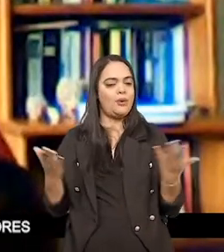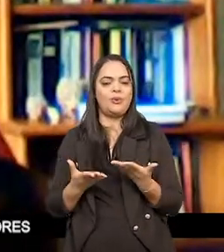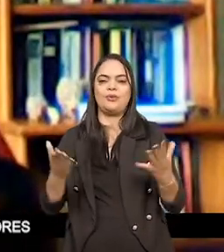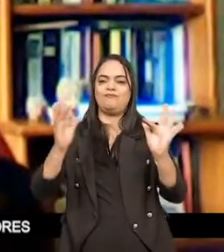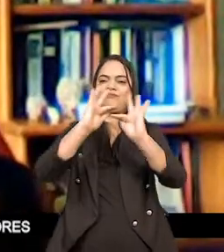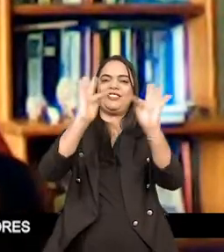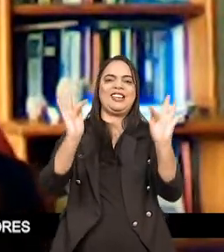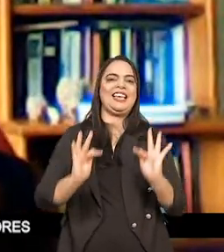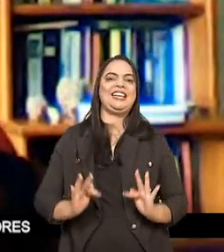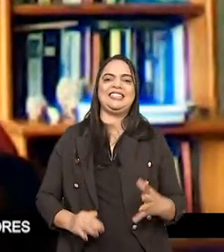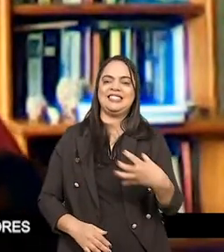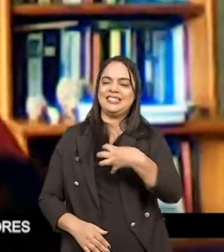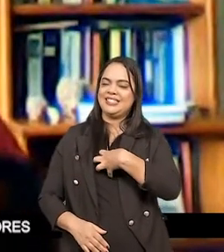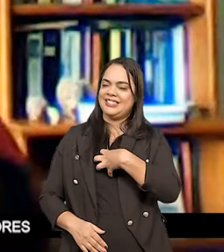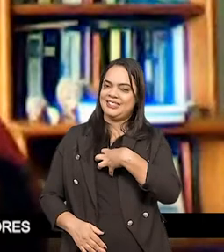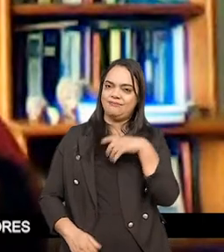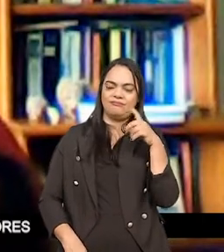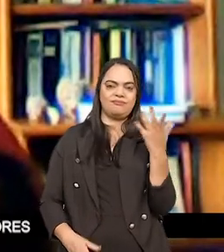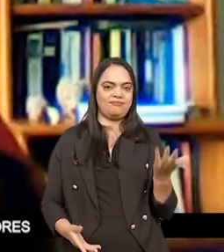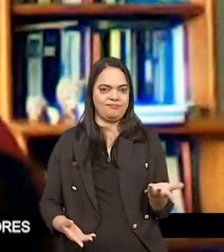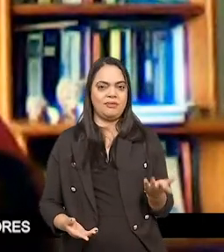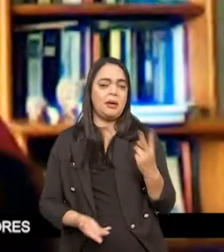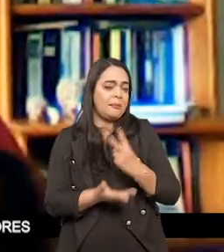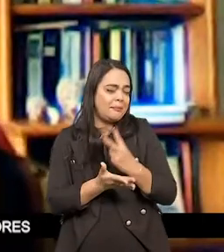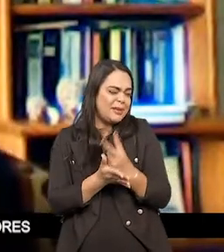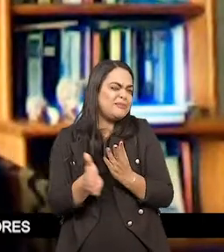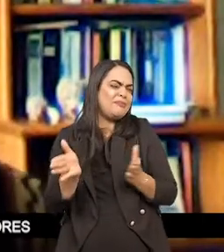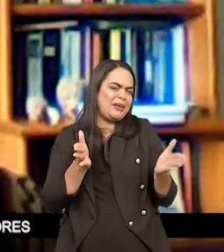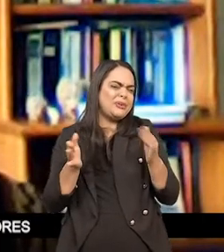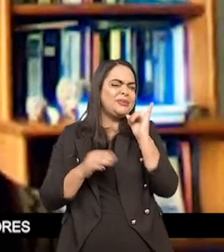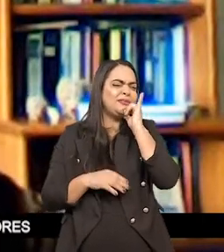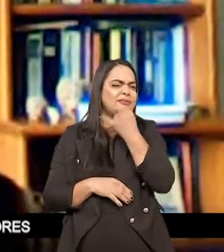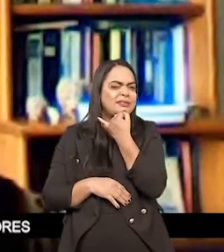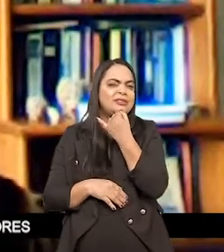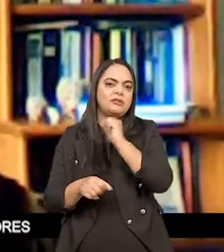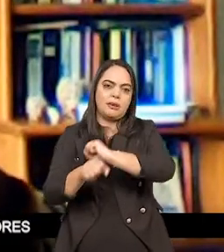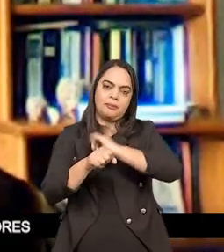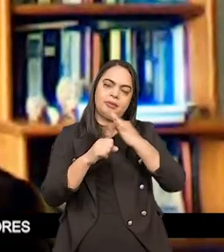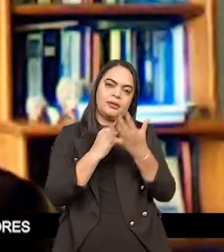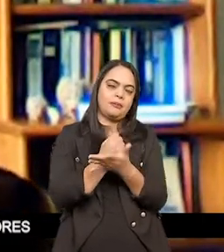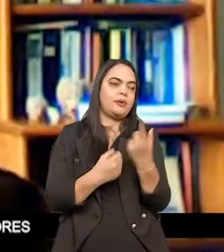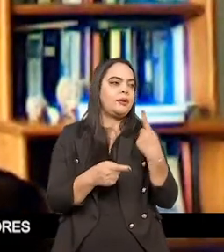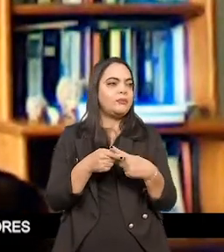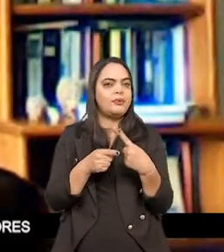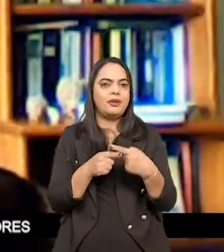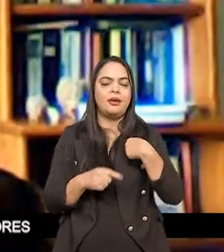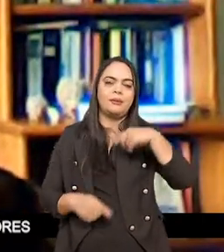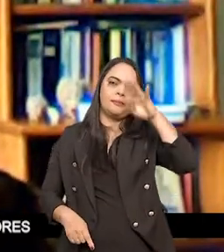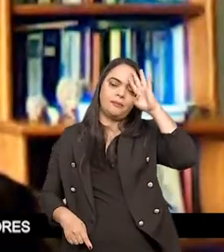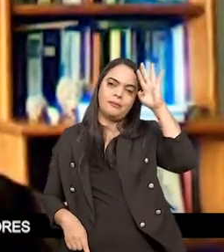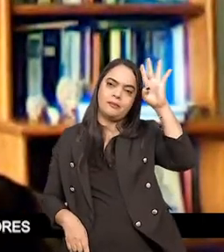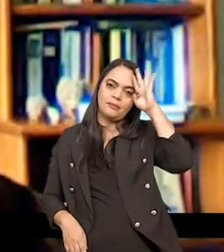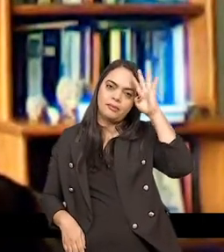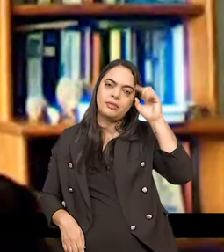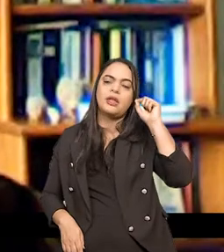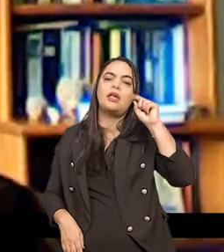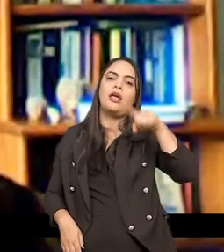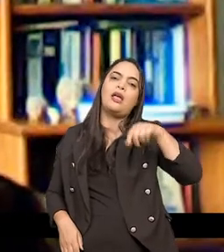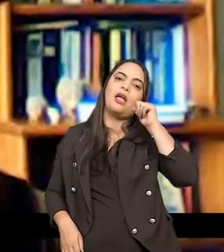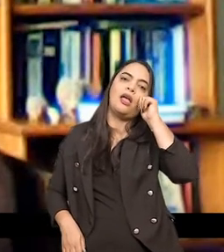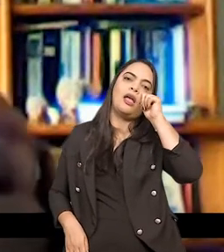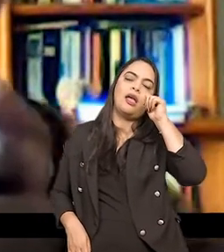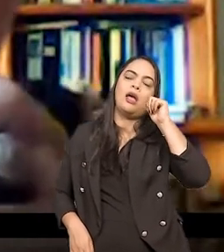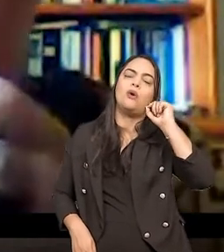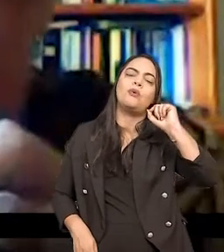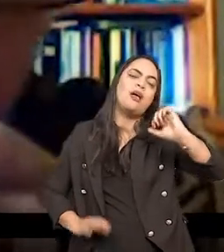feliz, num momento tão triste que é a pandemia, porque eu olho quais são as melhores vozes